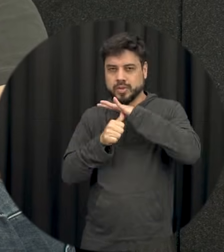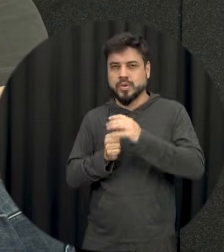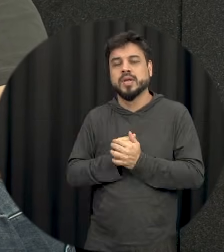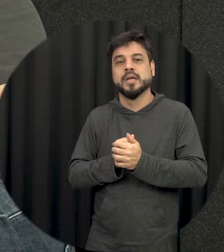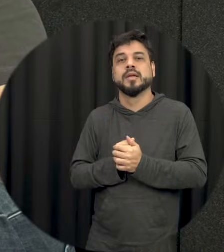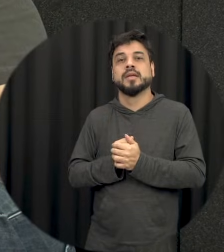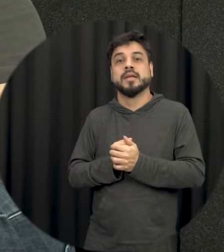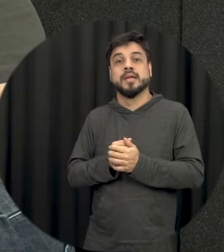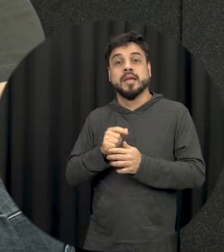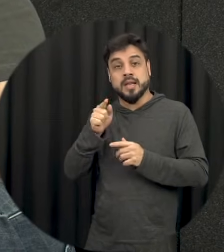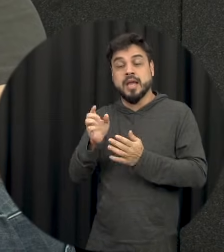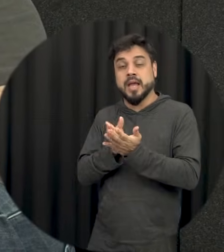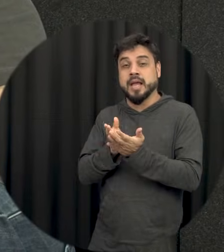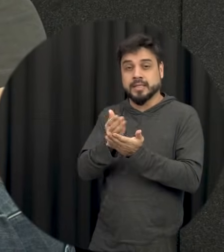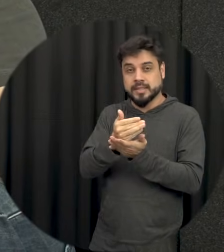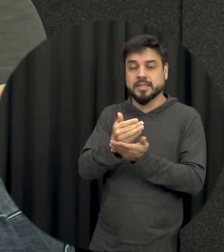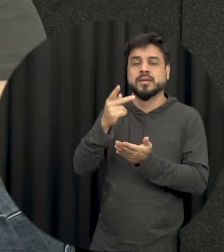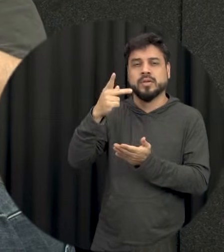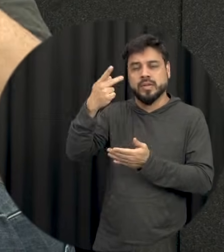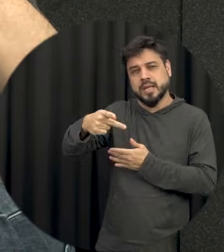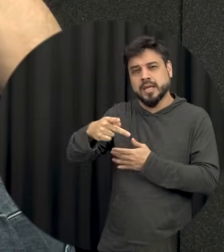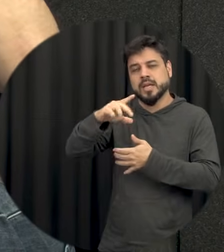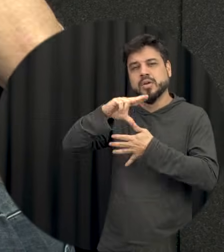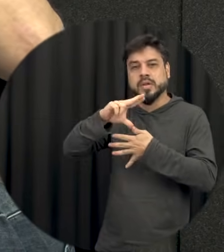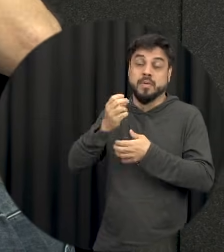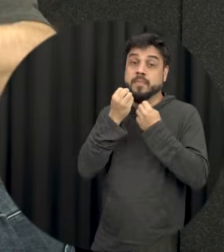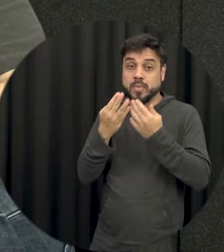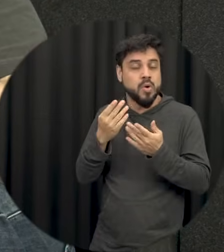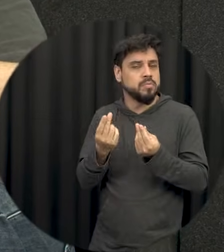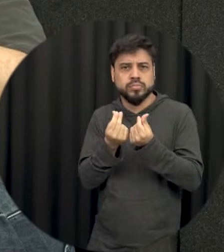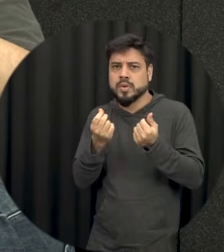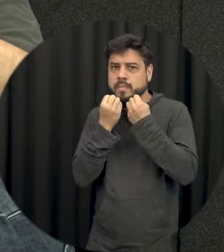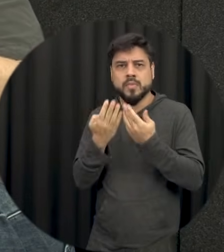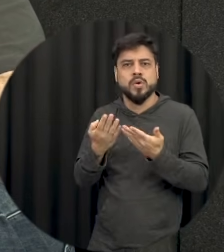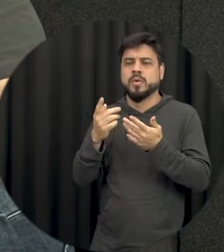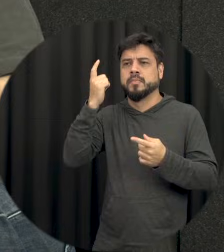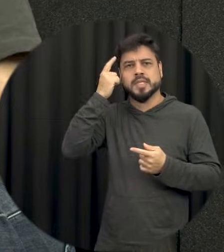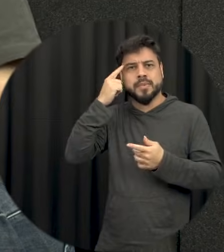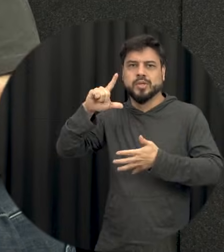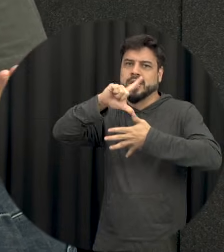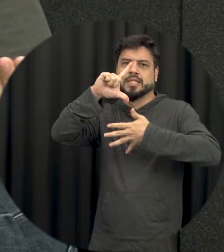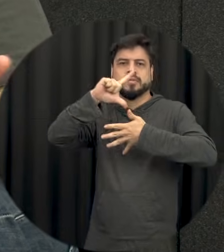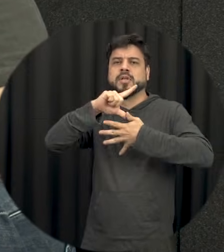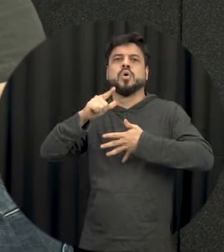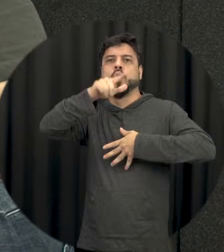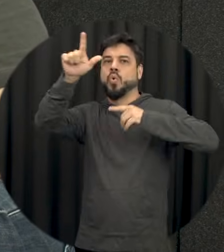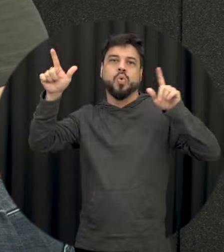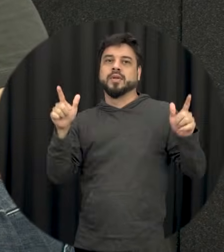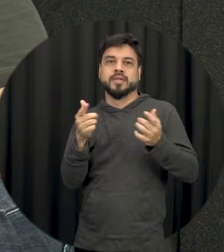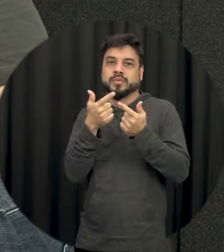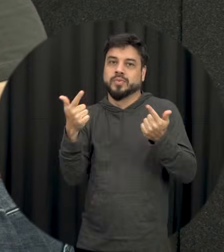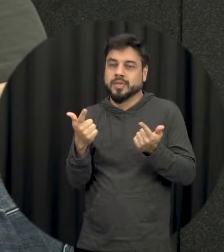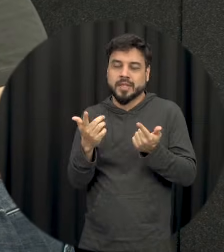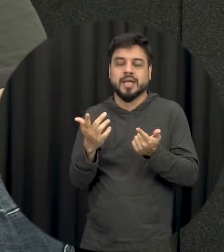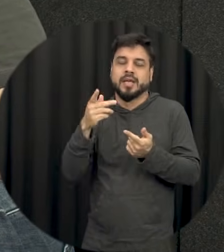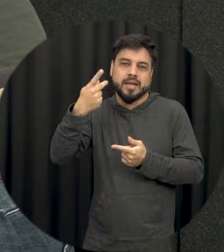a extensão da Unila é uma extensão muito rica, muito relevante, com esse pique latino-americano que praticamente nenhuma outra universidade brasileira tem,